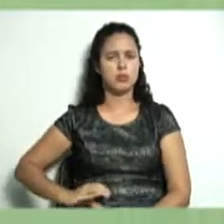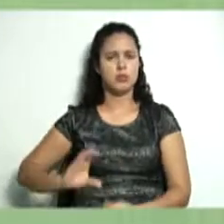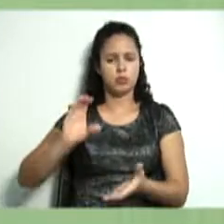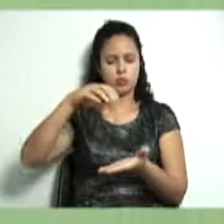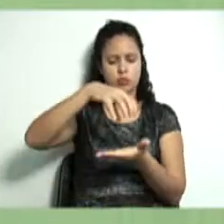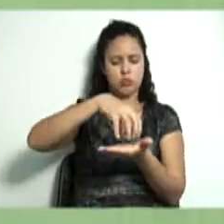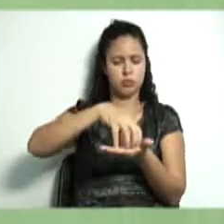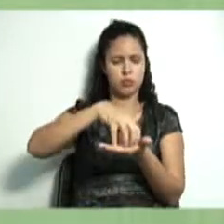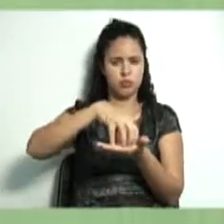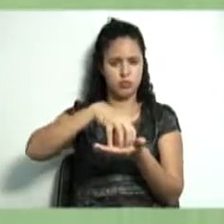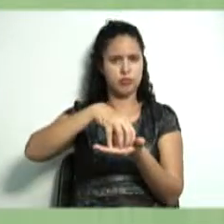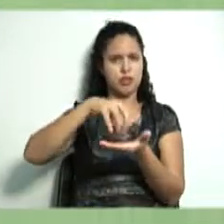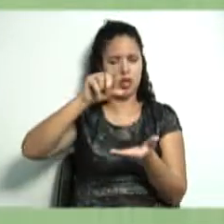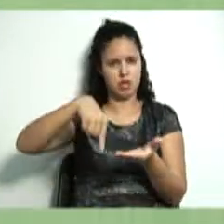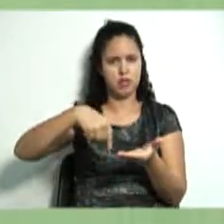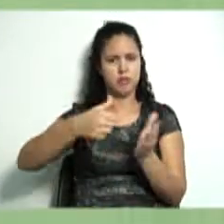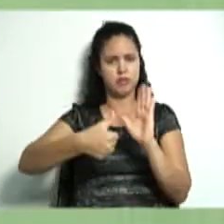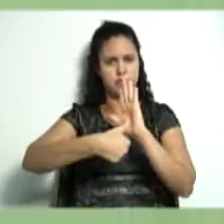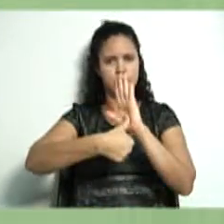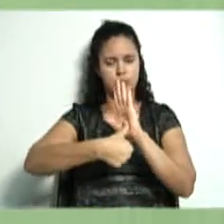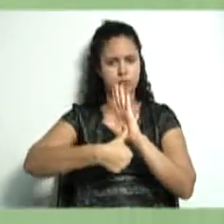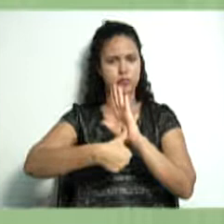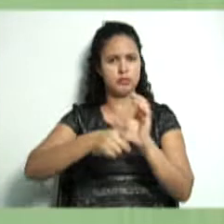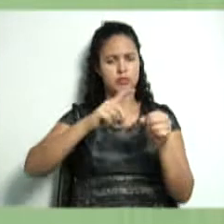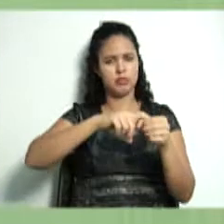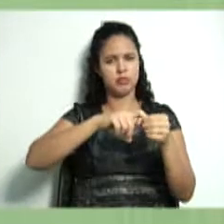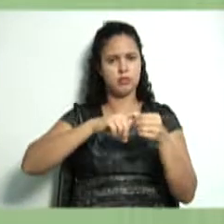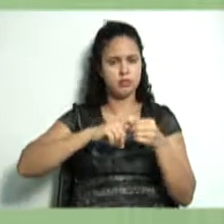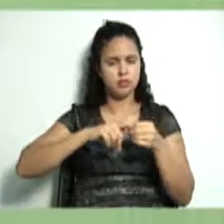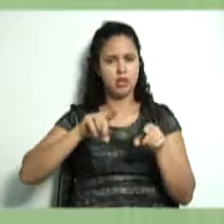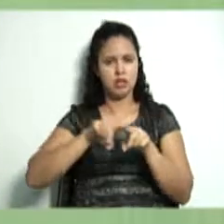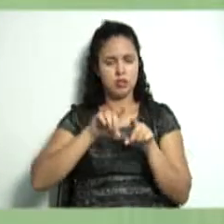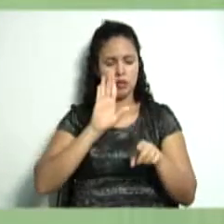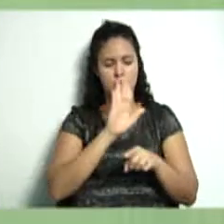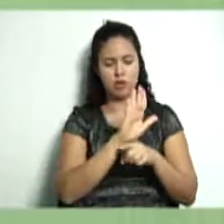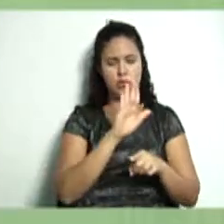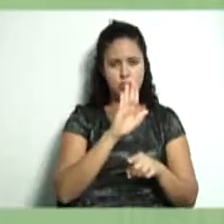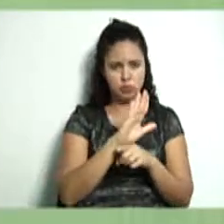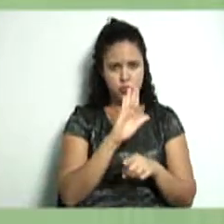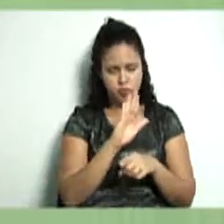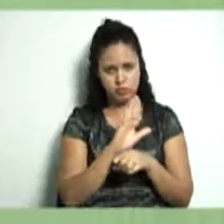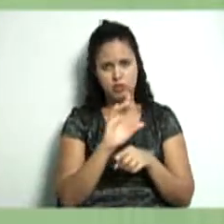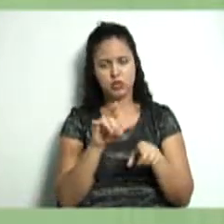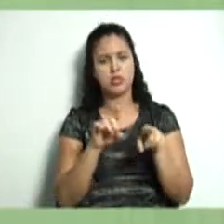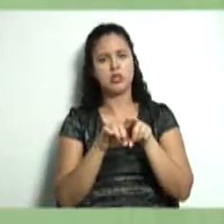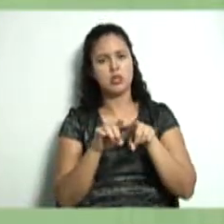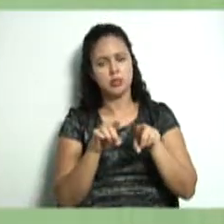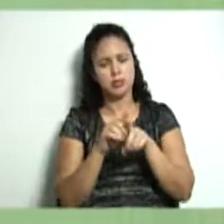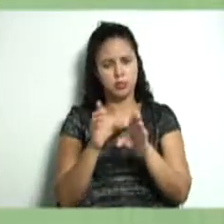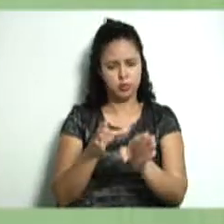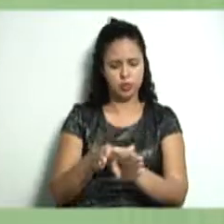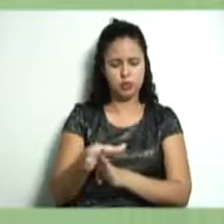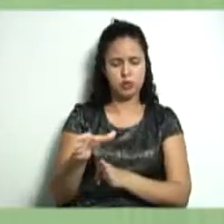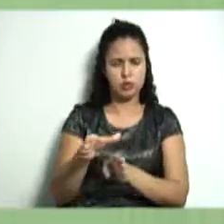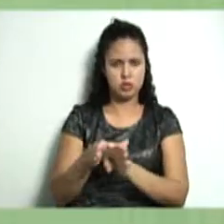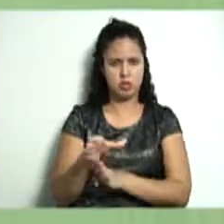os associados aqui, nós temos colaboradores e nós temos o